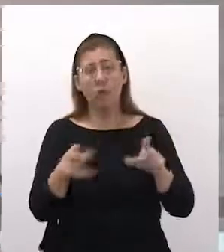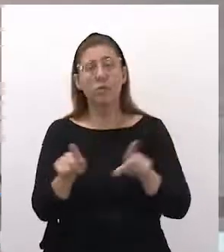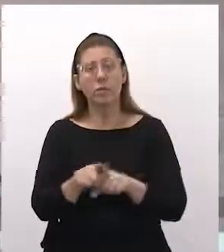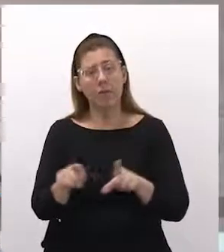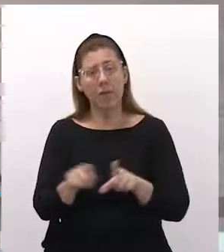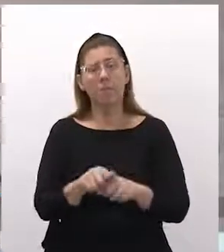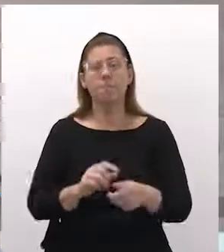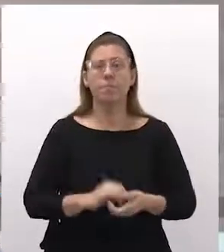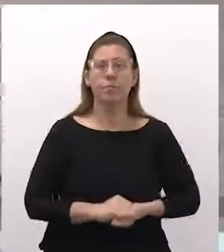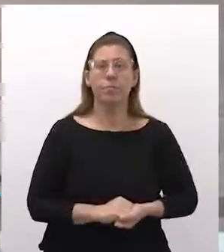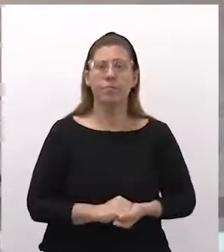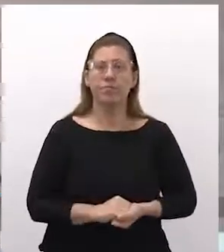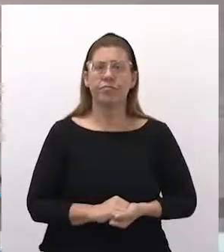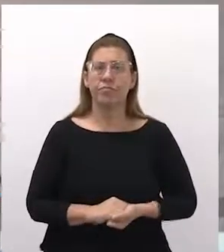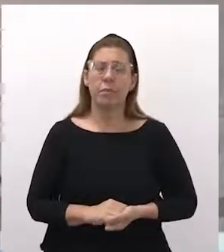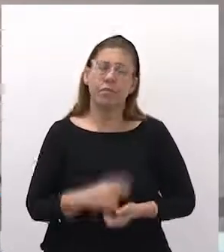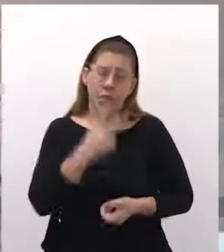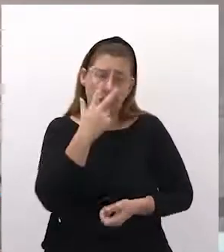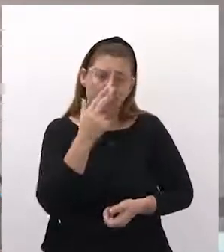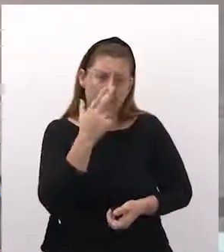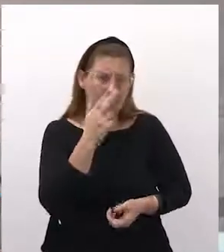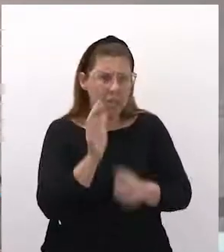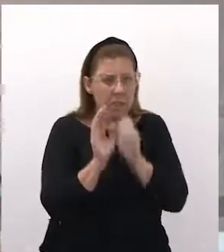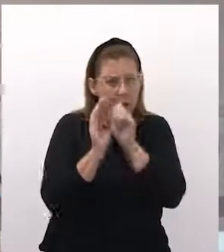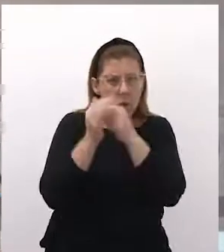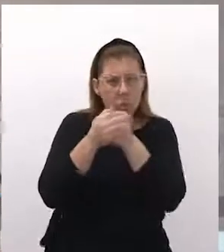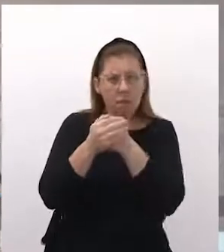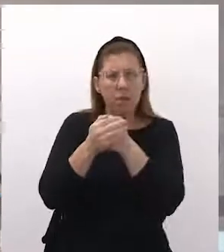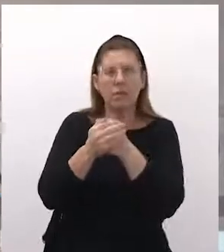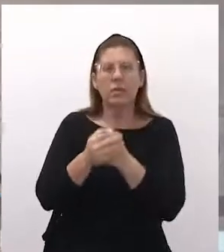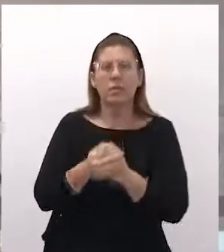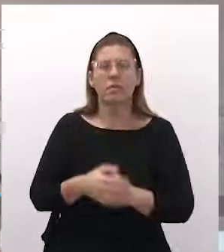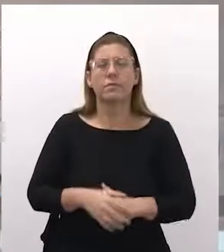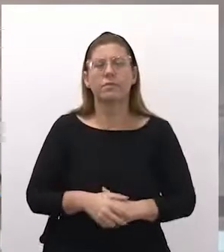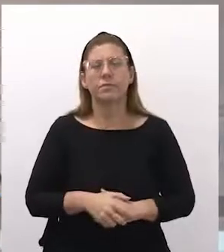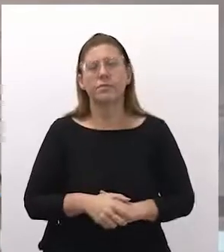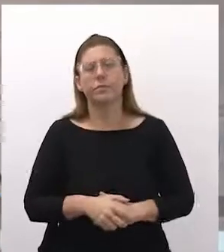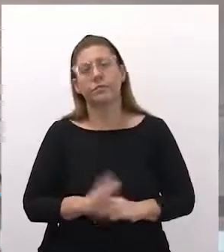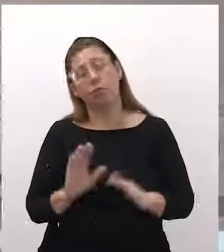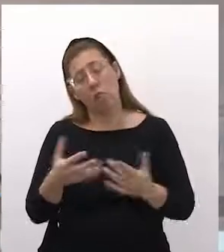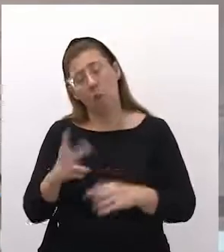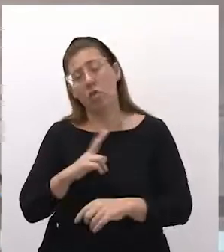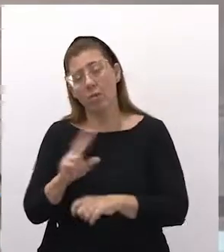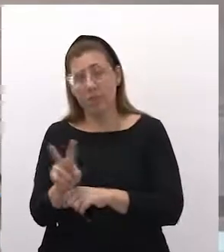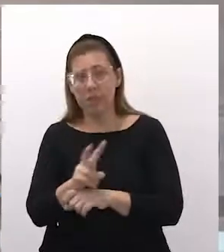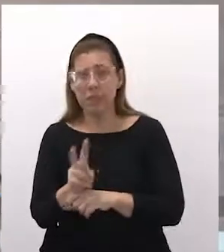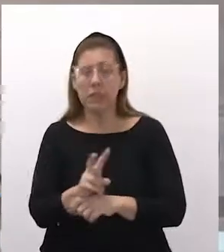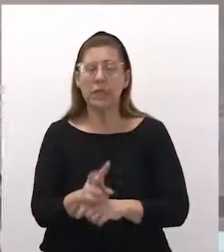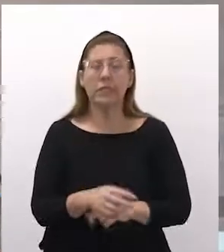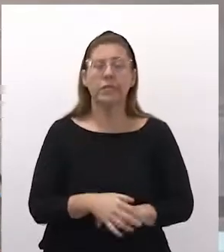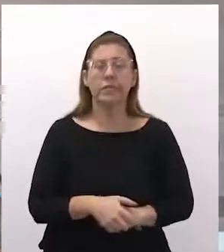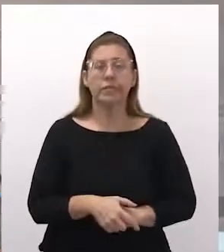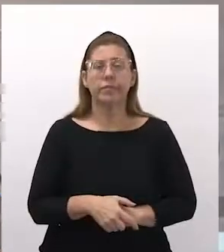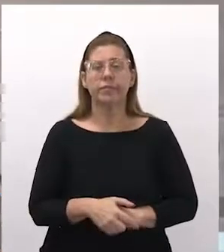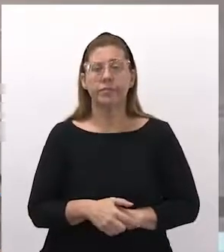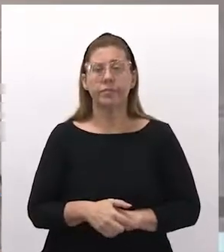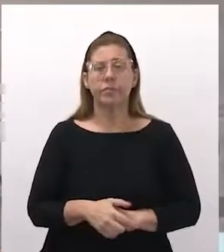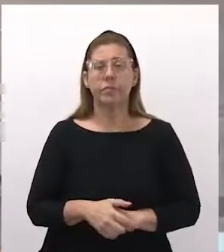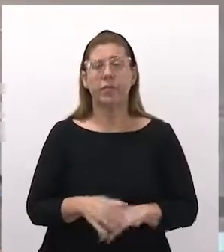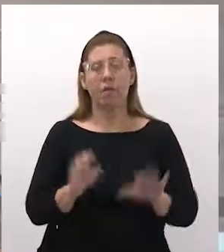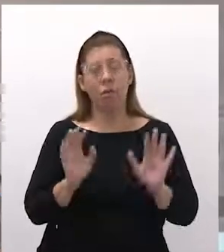que se tente mascarar, né, quando tem essa fiscalização. E aí